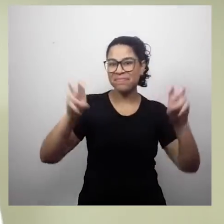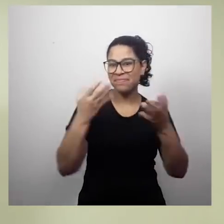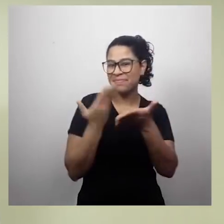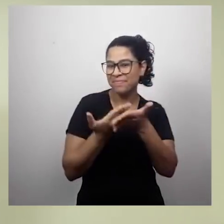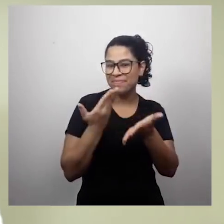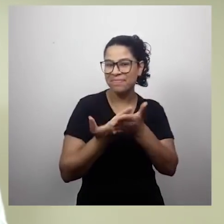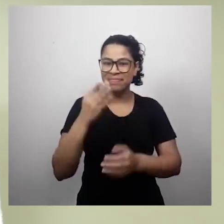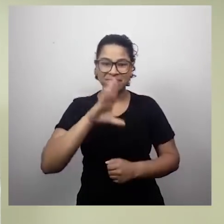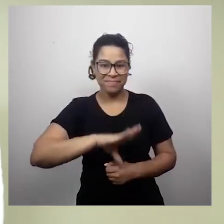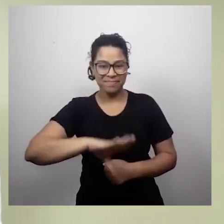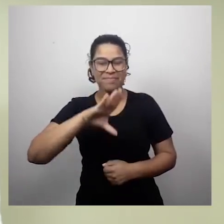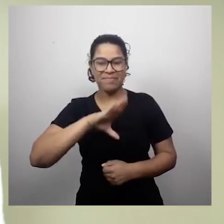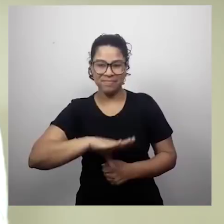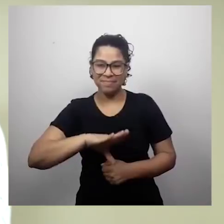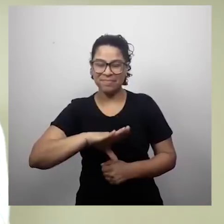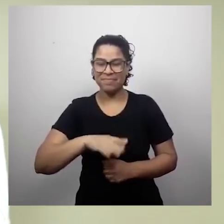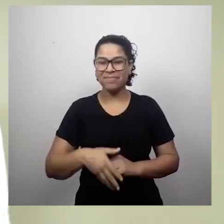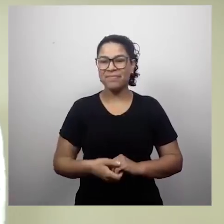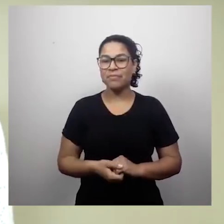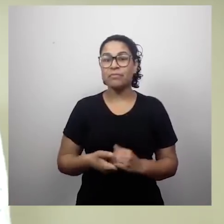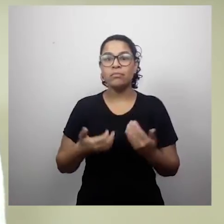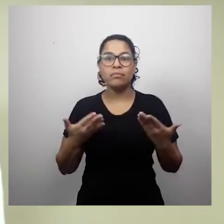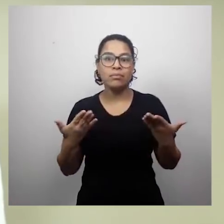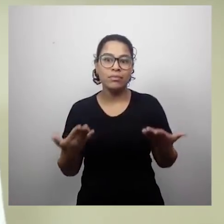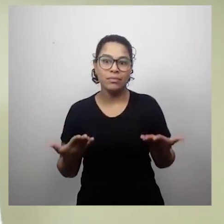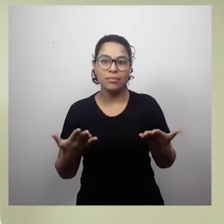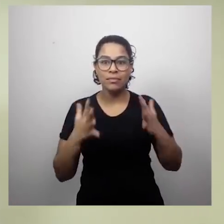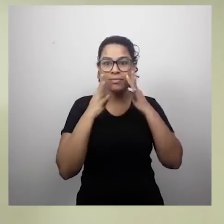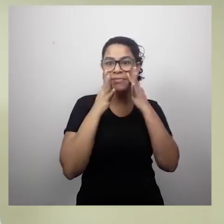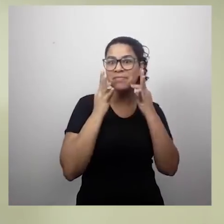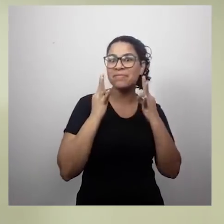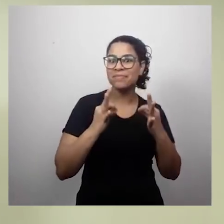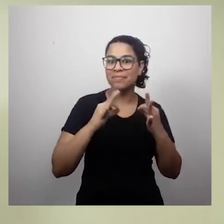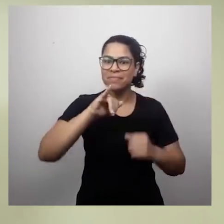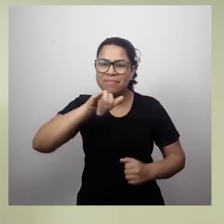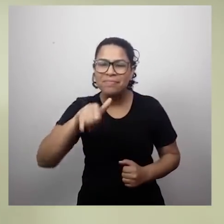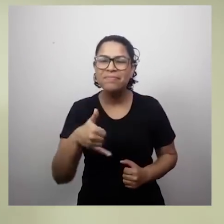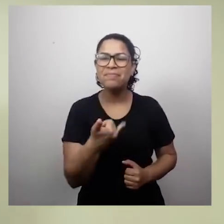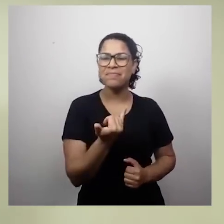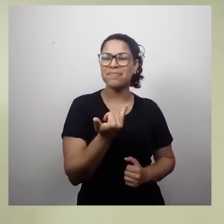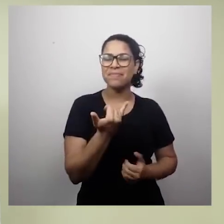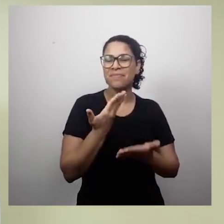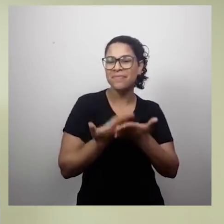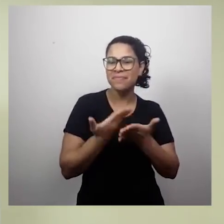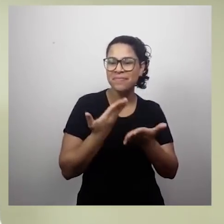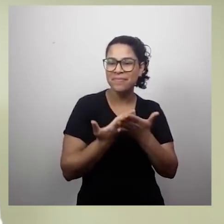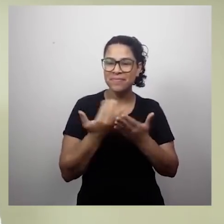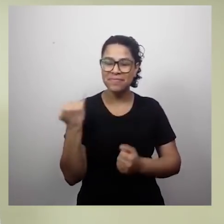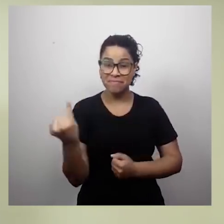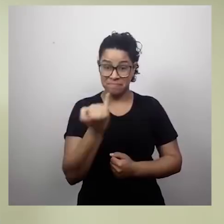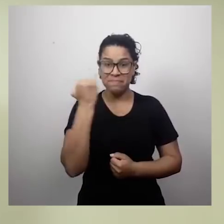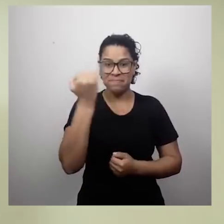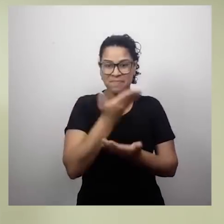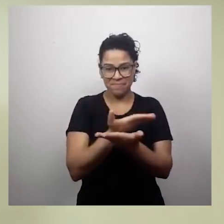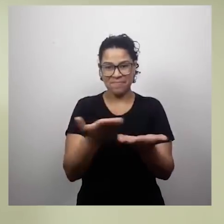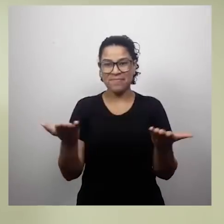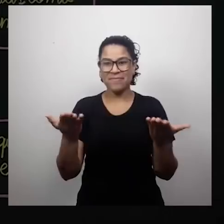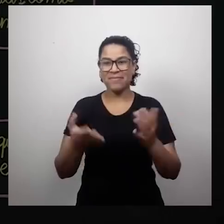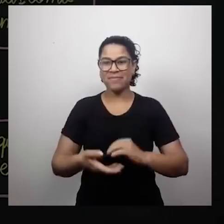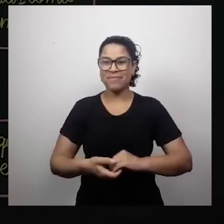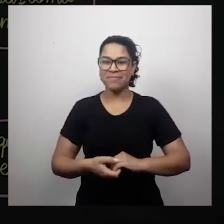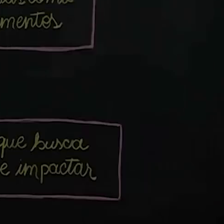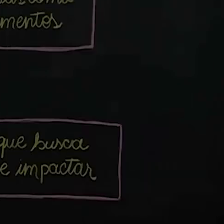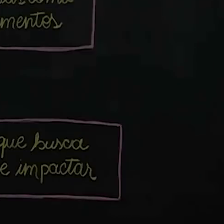da aula de Língua e Cultura Portuguesa, né? Então, fiquem ligados e aproveitem mais essa aula importante para